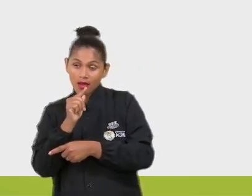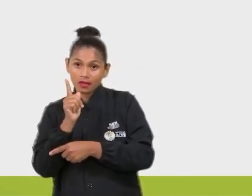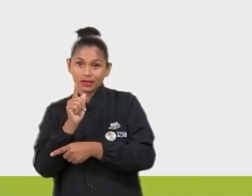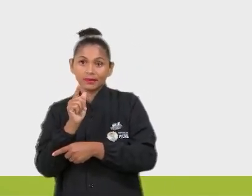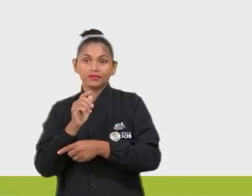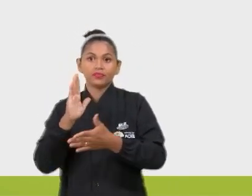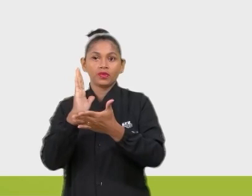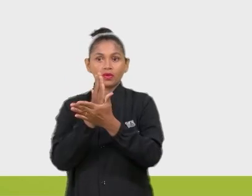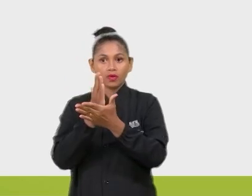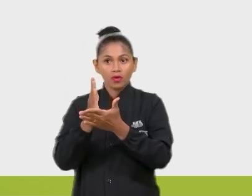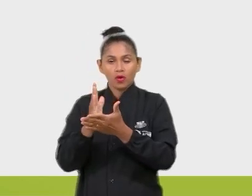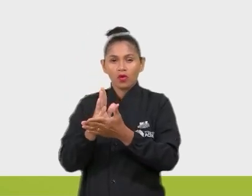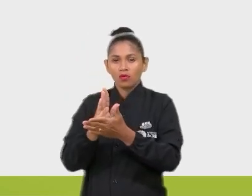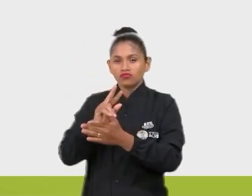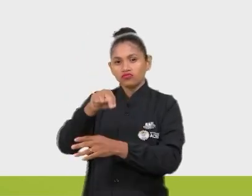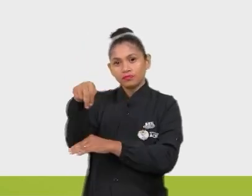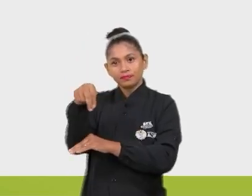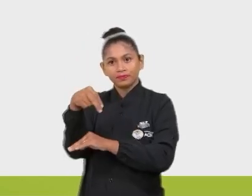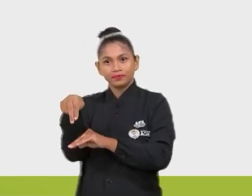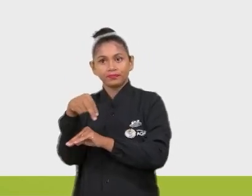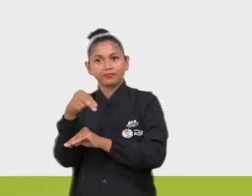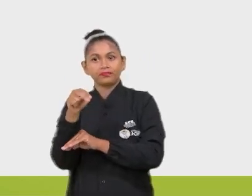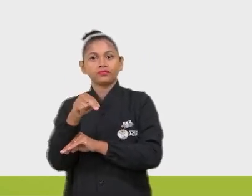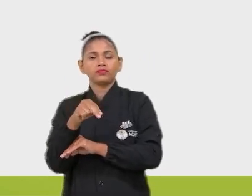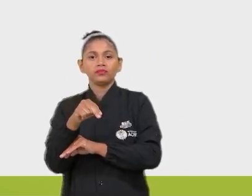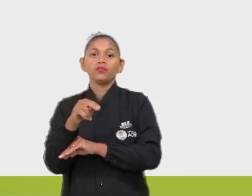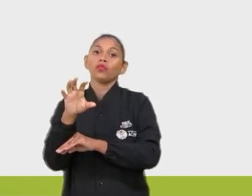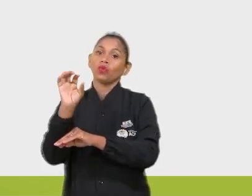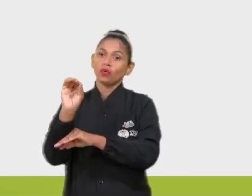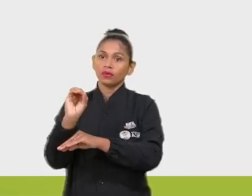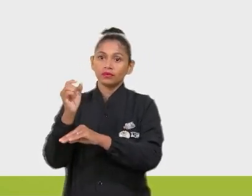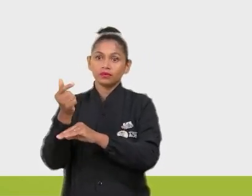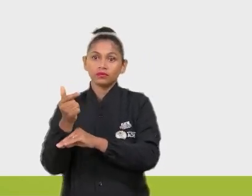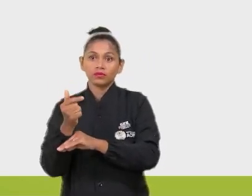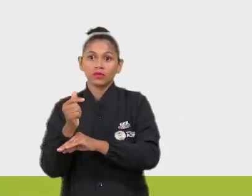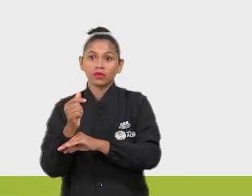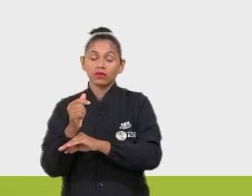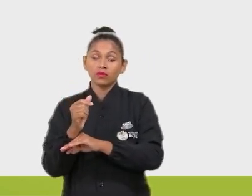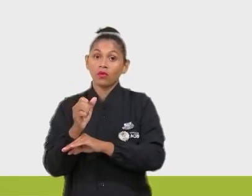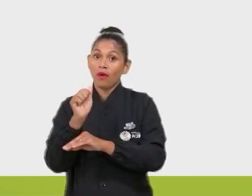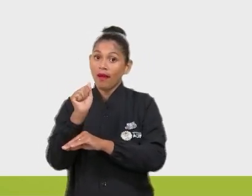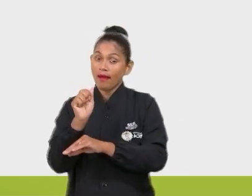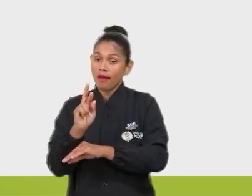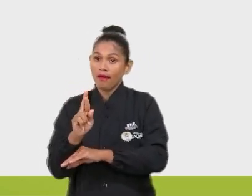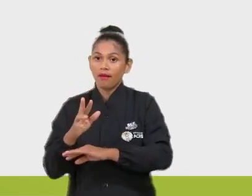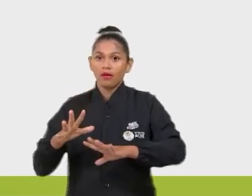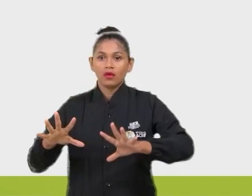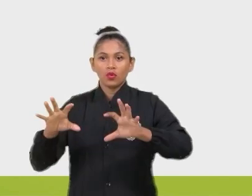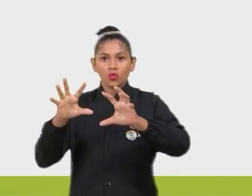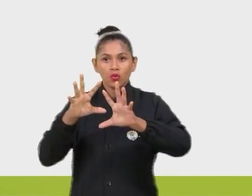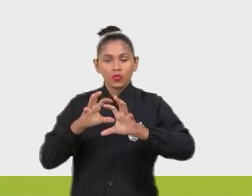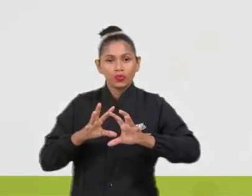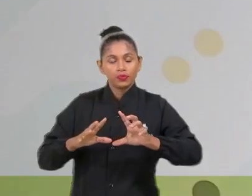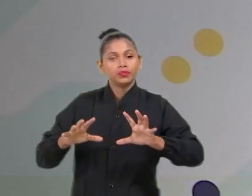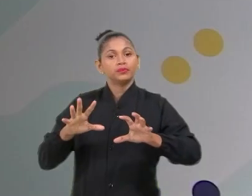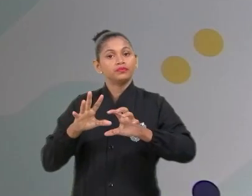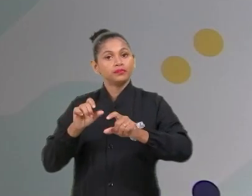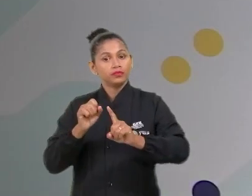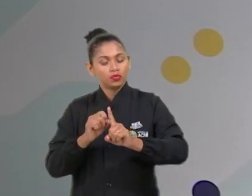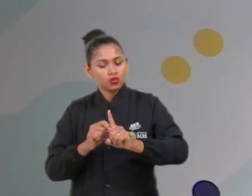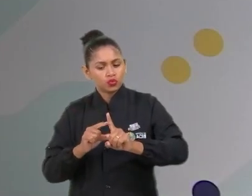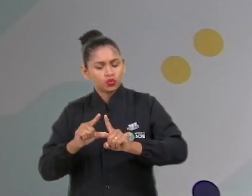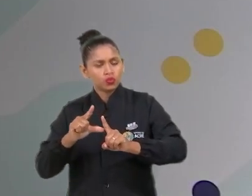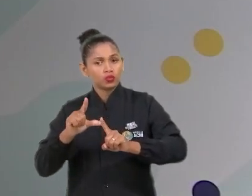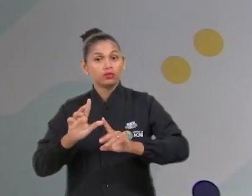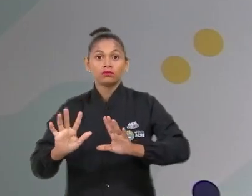nitrogênio e o oxigênio do ar, são gases na temperatura ambiente. Então, os não metais, eles podem ser encontrados no